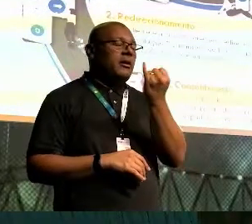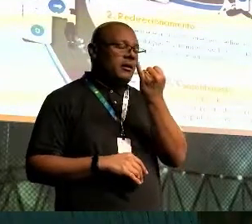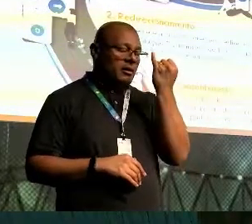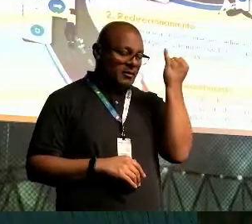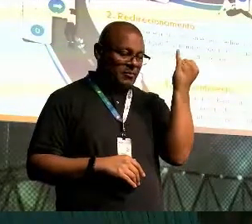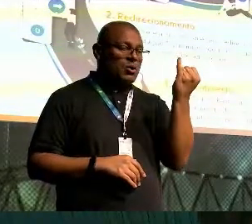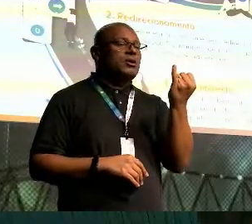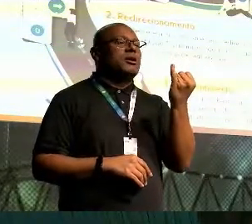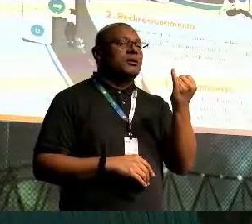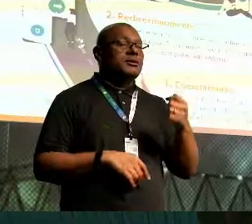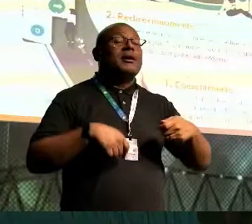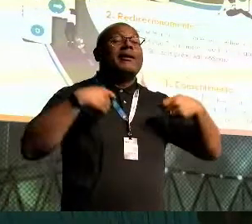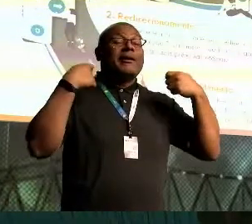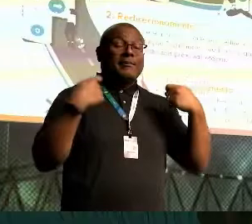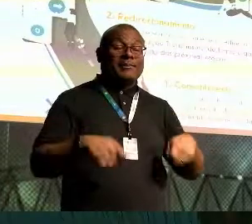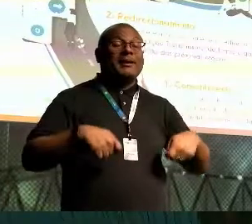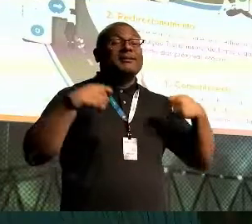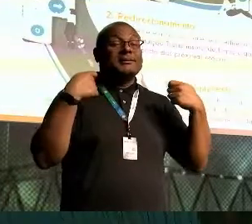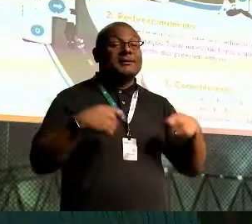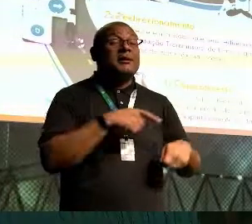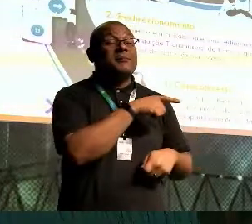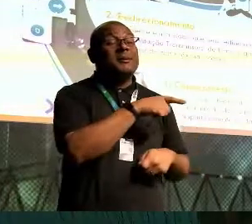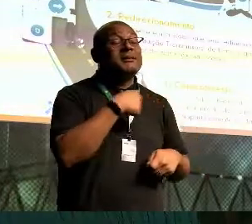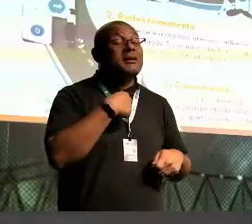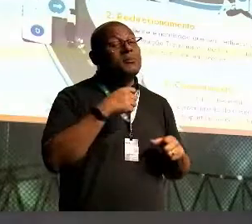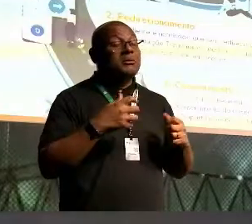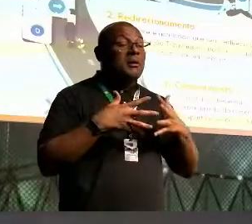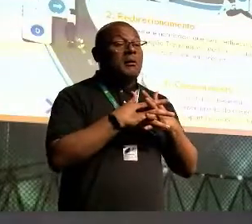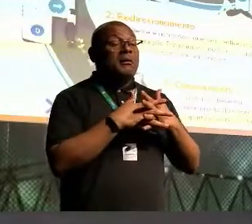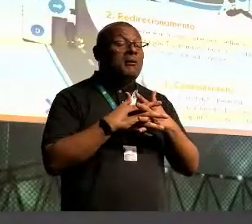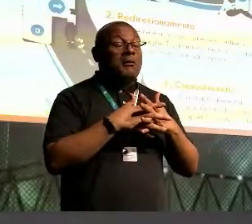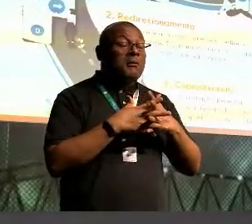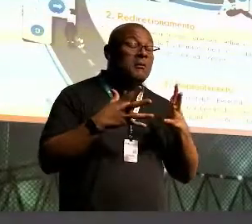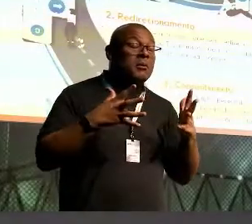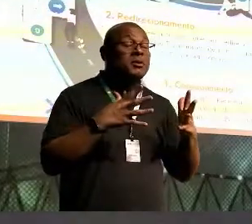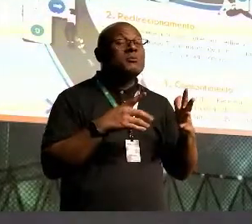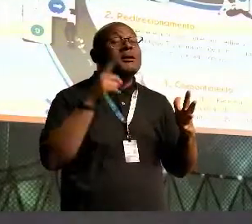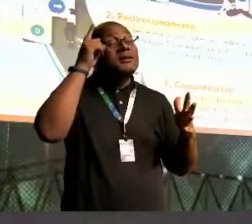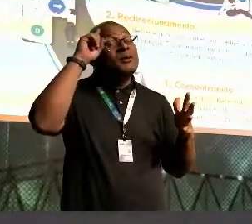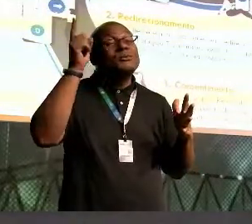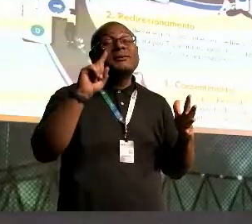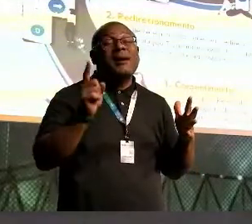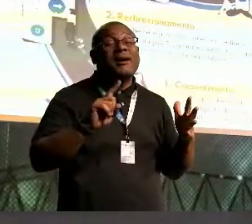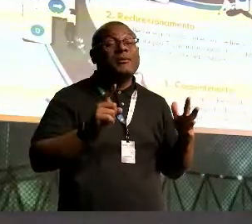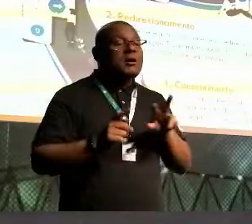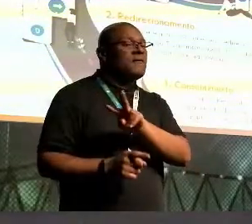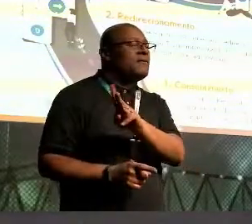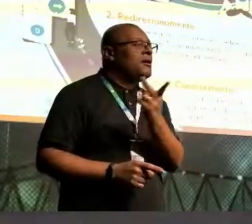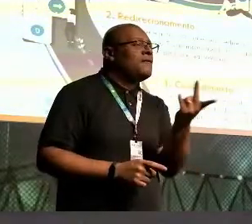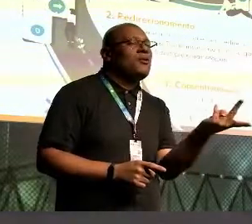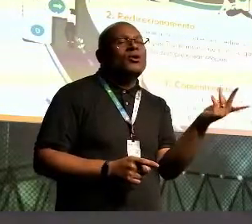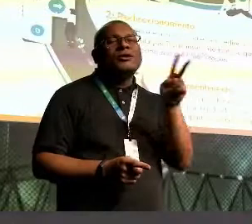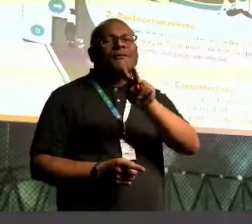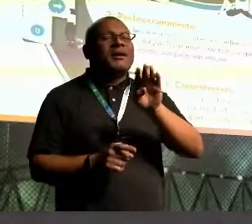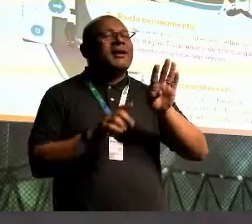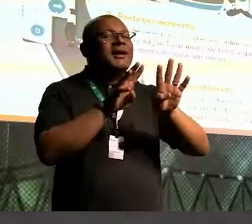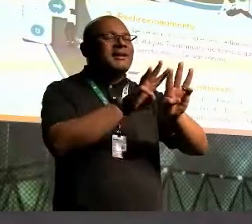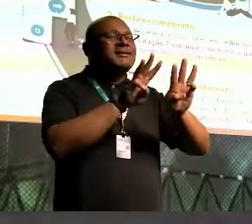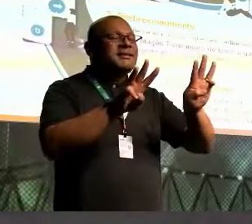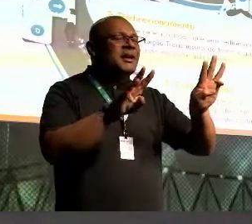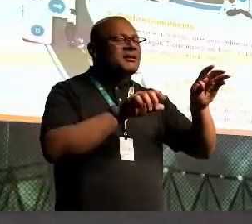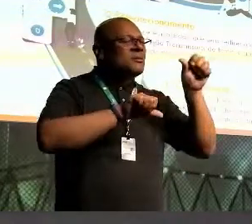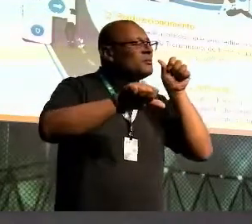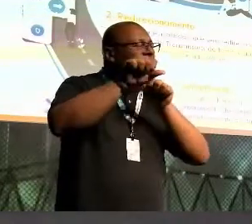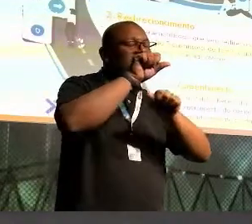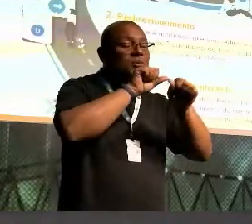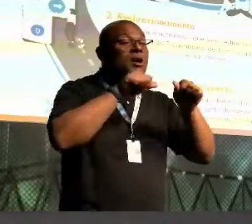Isso tem que acontecer, só que, realmente, nesse caminho, o usuário pode se perder. Tá? Ele é redirecionado de volta e tem a efetivação. A gente está